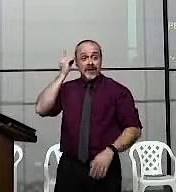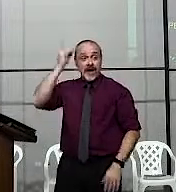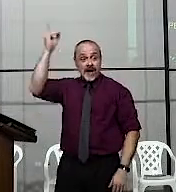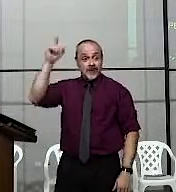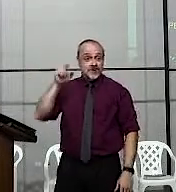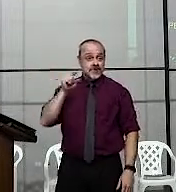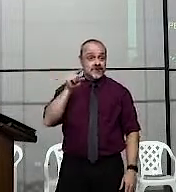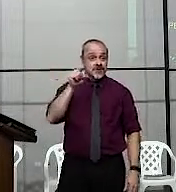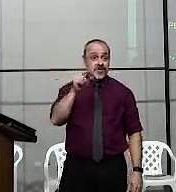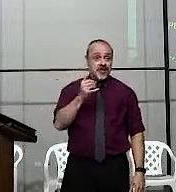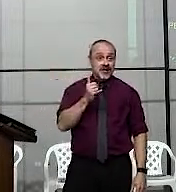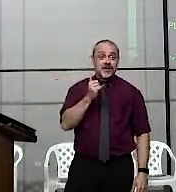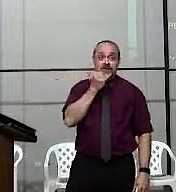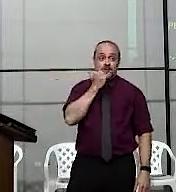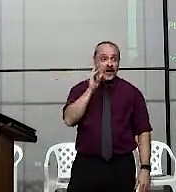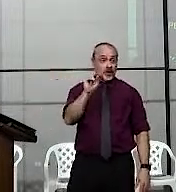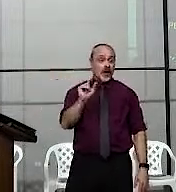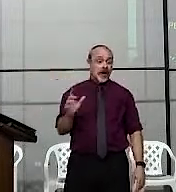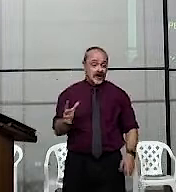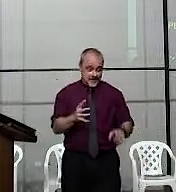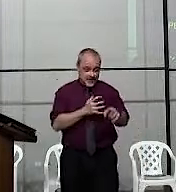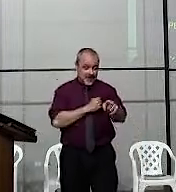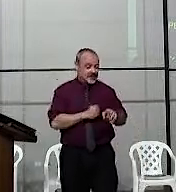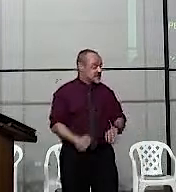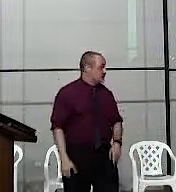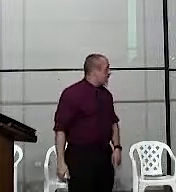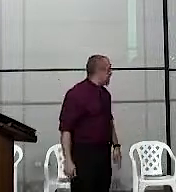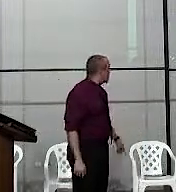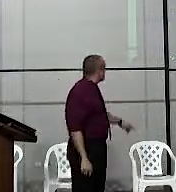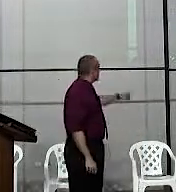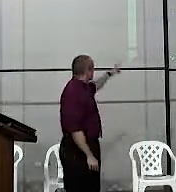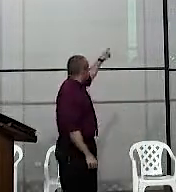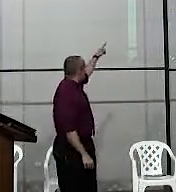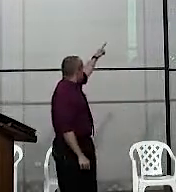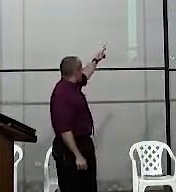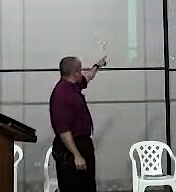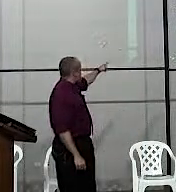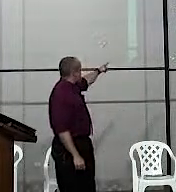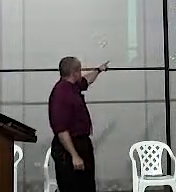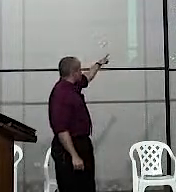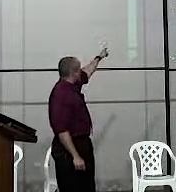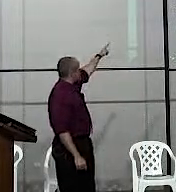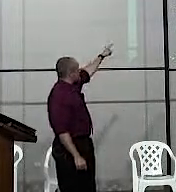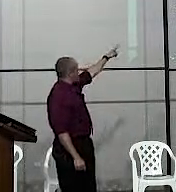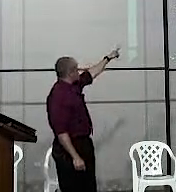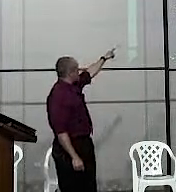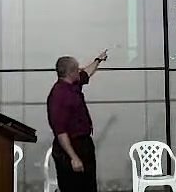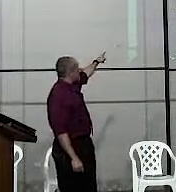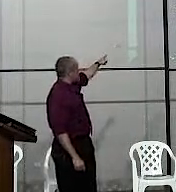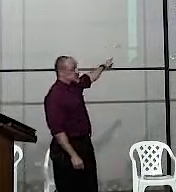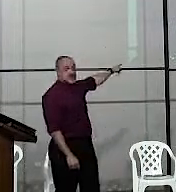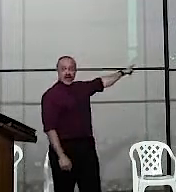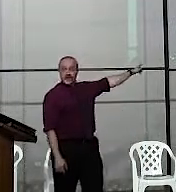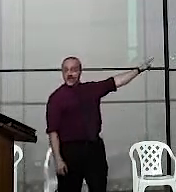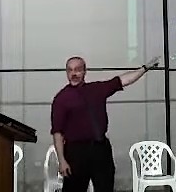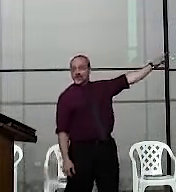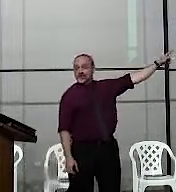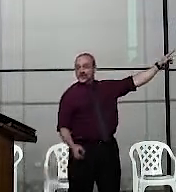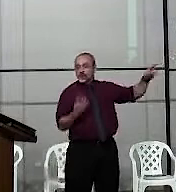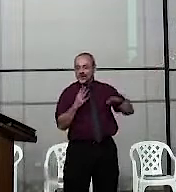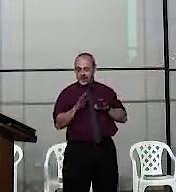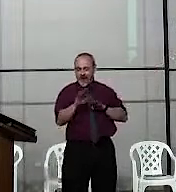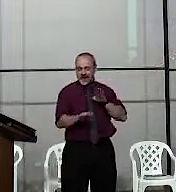Pedir para Deus te perdoar e salvar. Esses 4 passos para ser